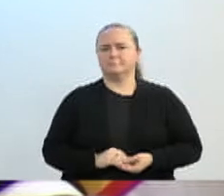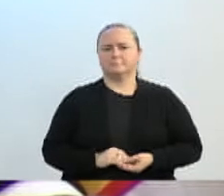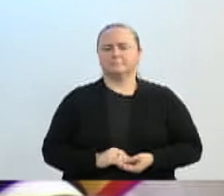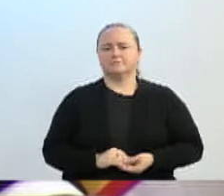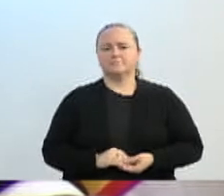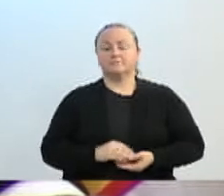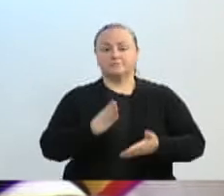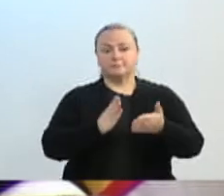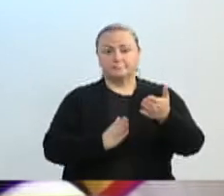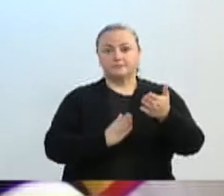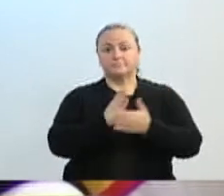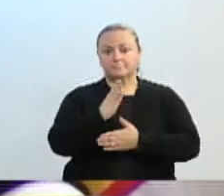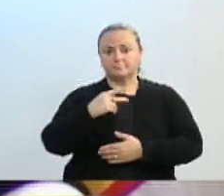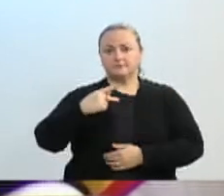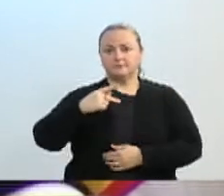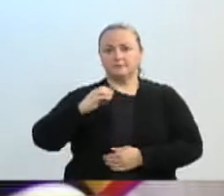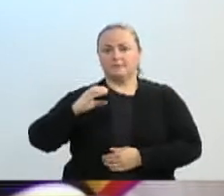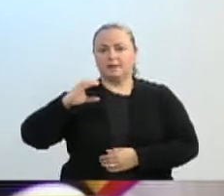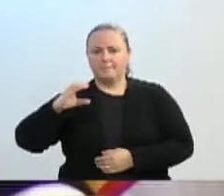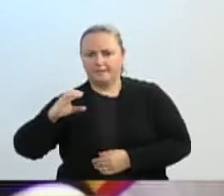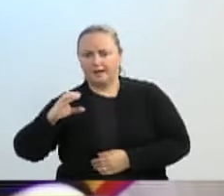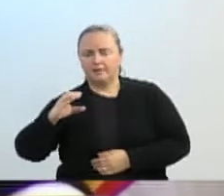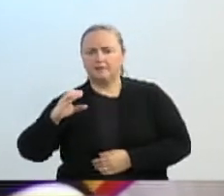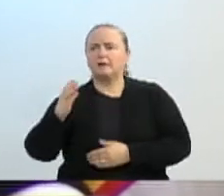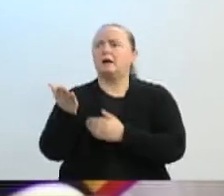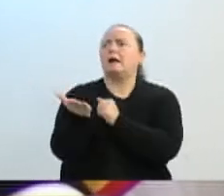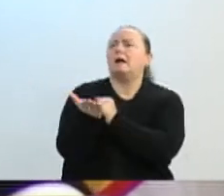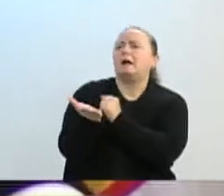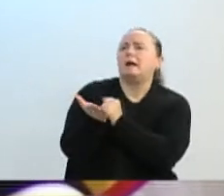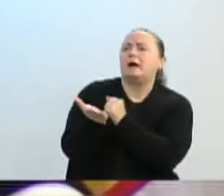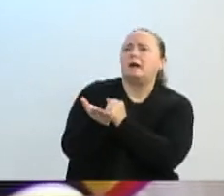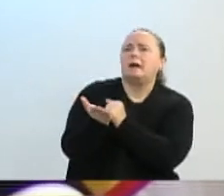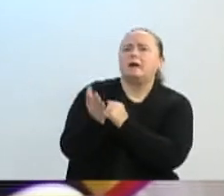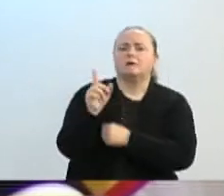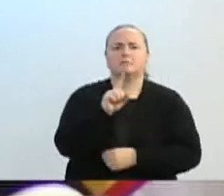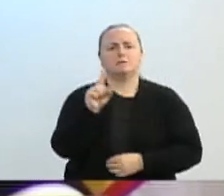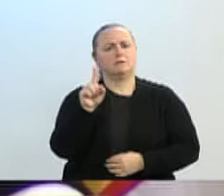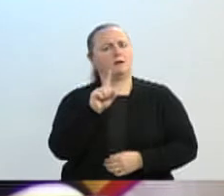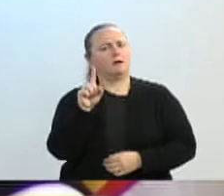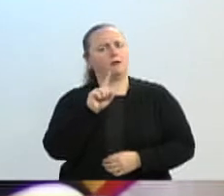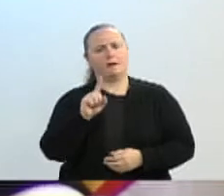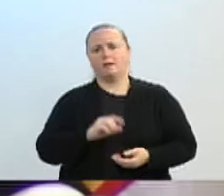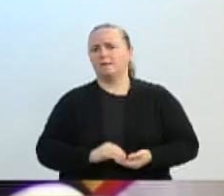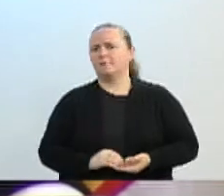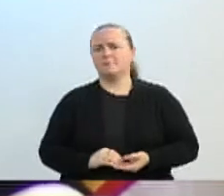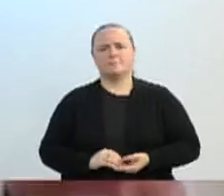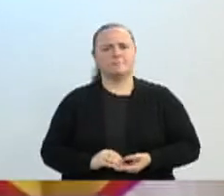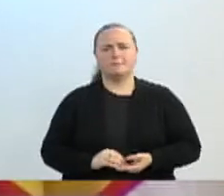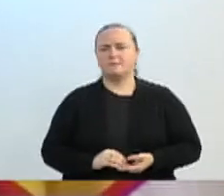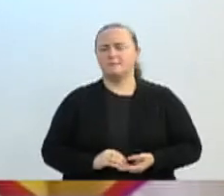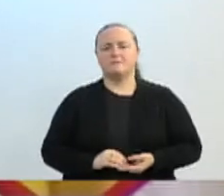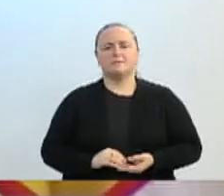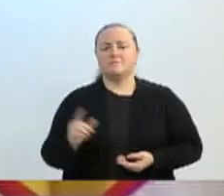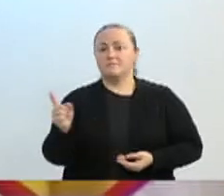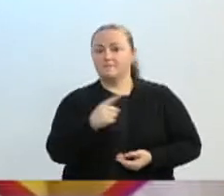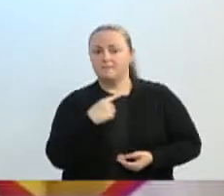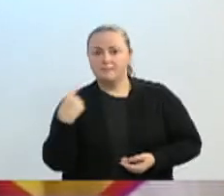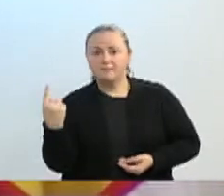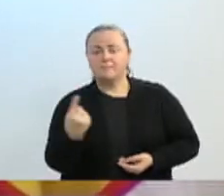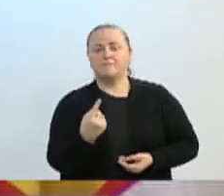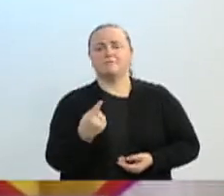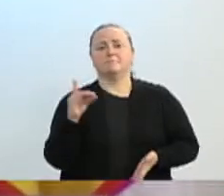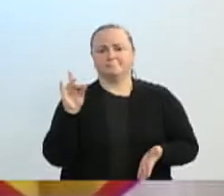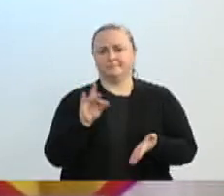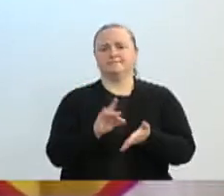Pacto Federativo, não mais precisaremos mendigar dinheiro que nunca deixou de ser da população de Blumenau. É nosso, sim, é da